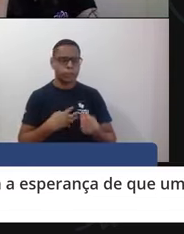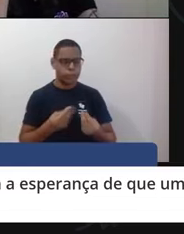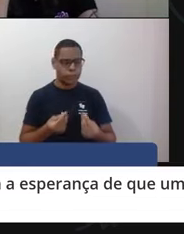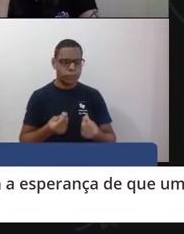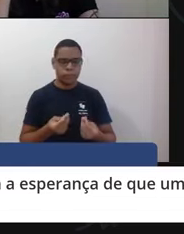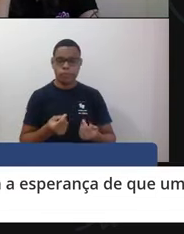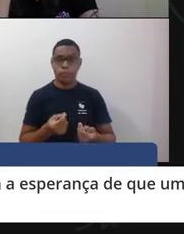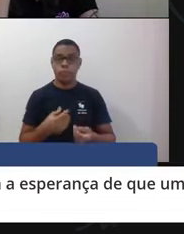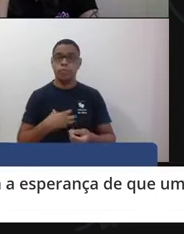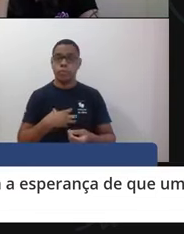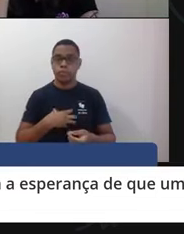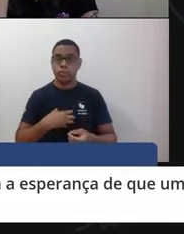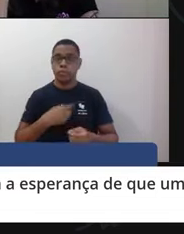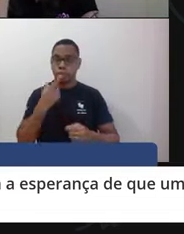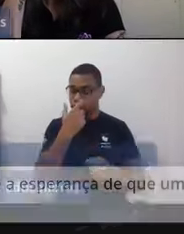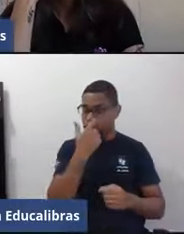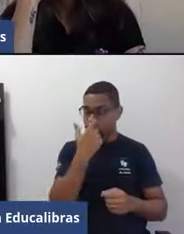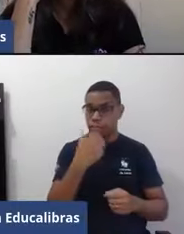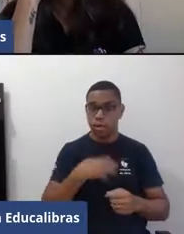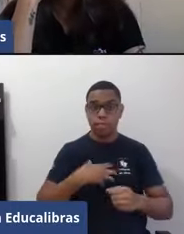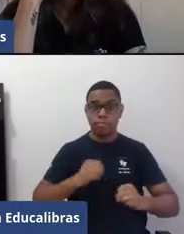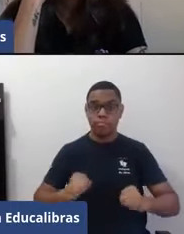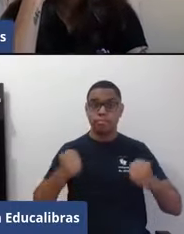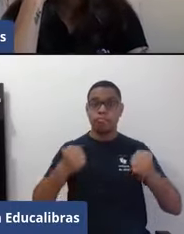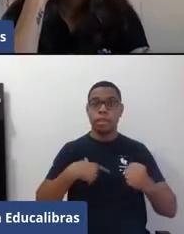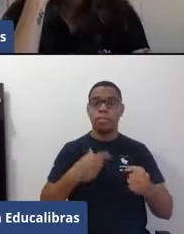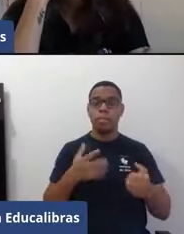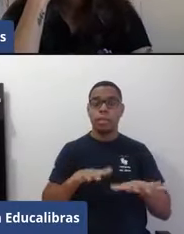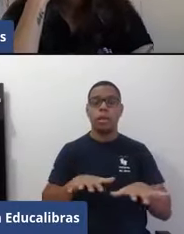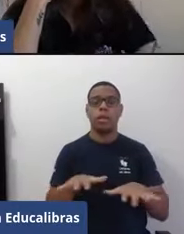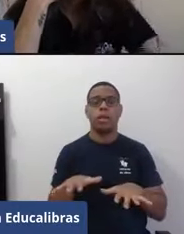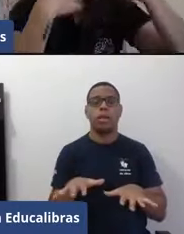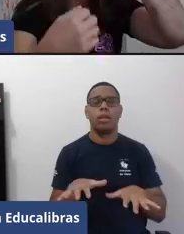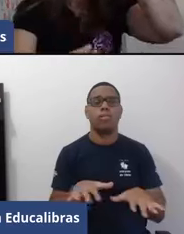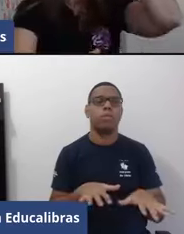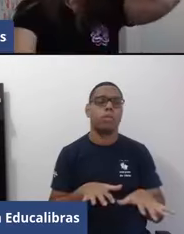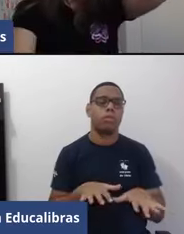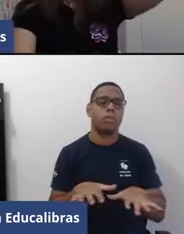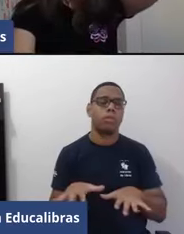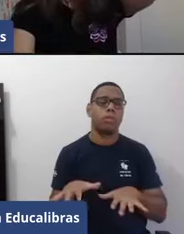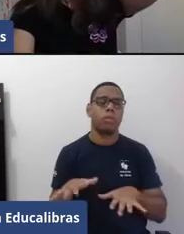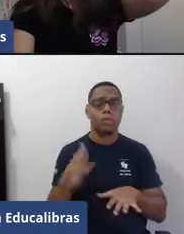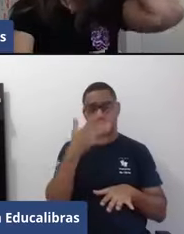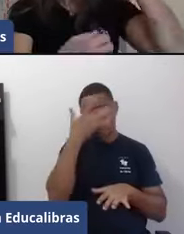com mais energia. Ele está meio parado. E o seguinte,